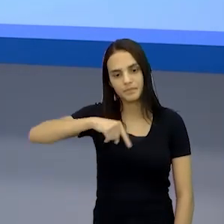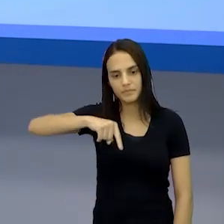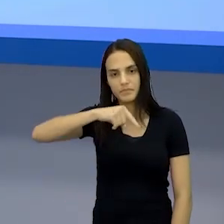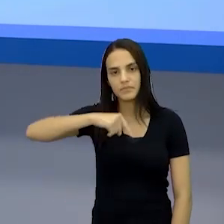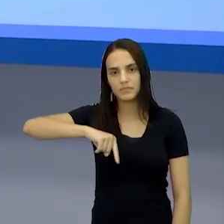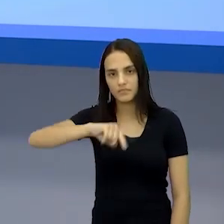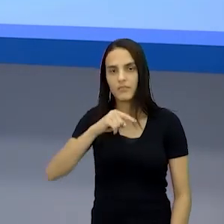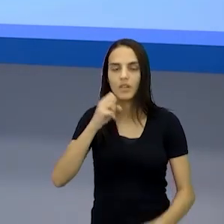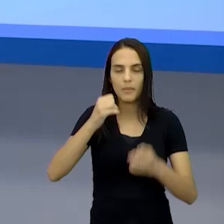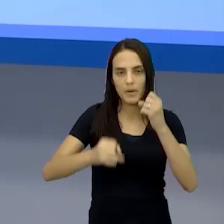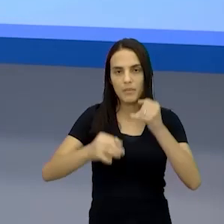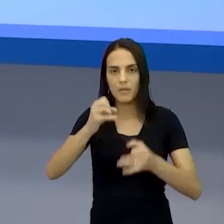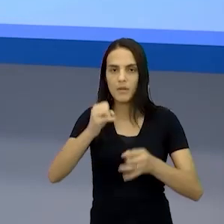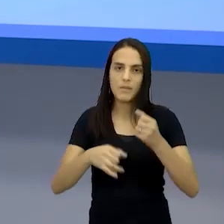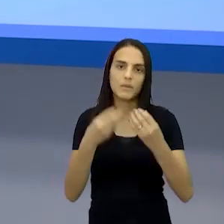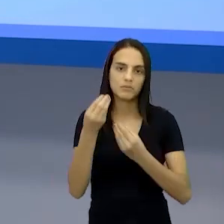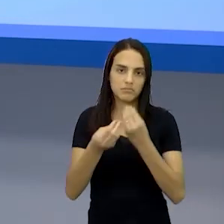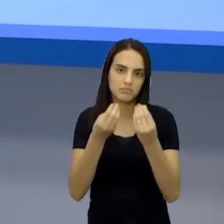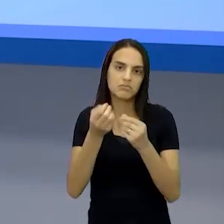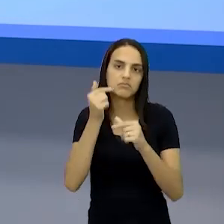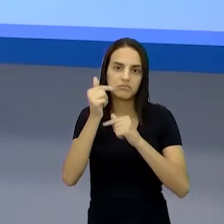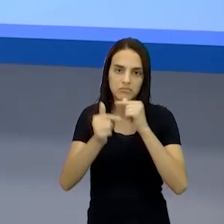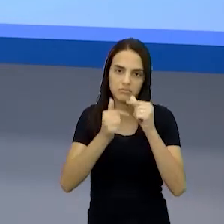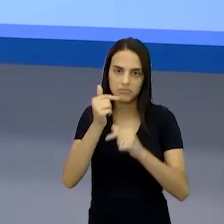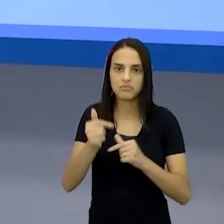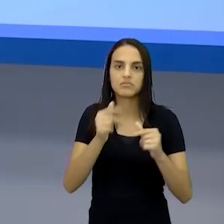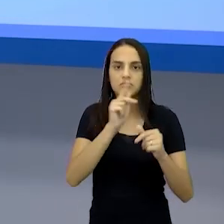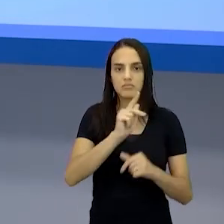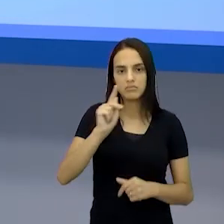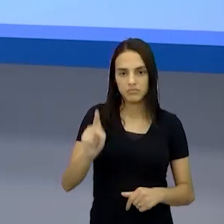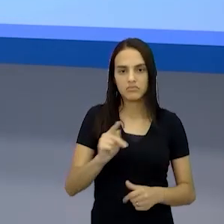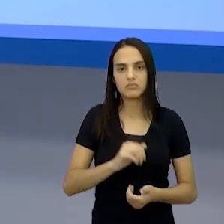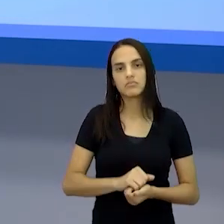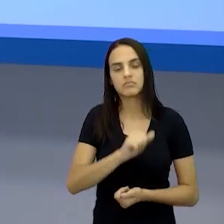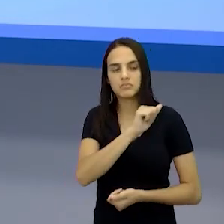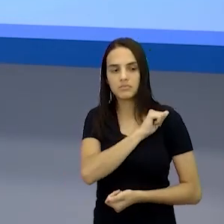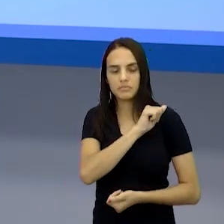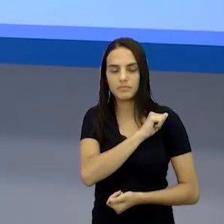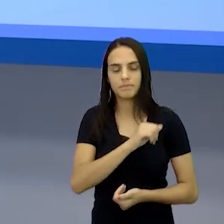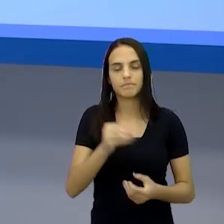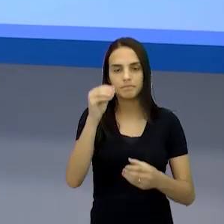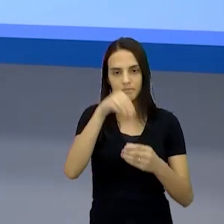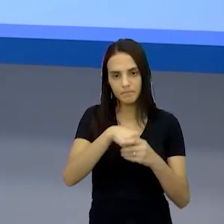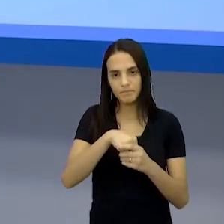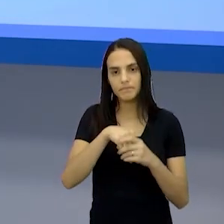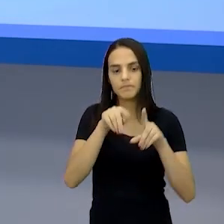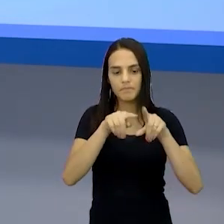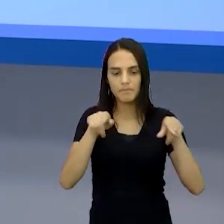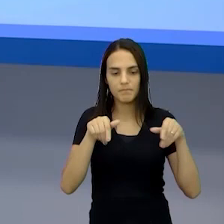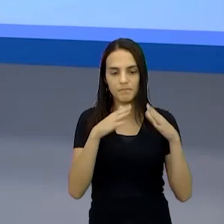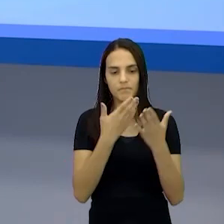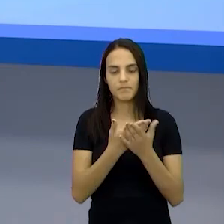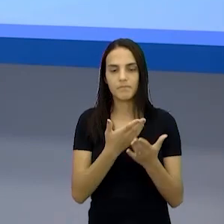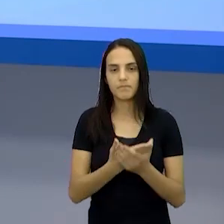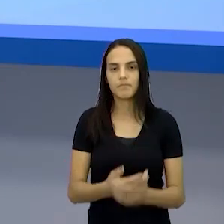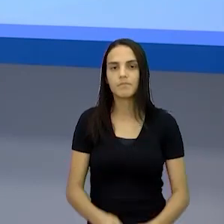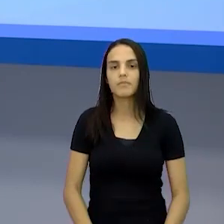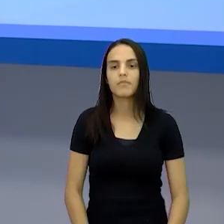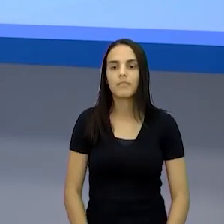estar retratando isso, né, como um trabalho aí do professor e os alunos aí dentro aí da sala de aula, tá